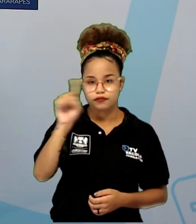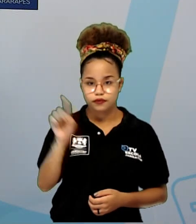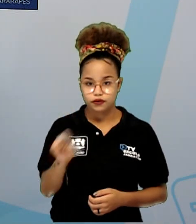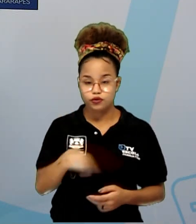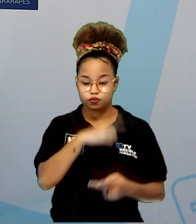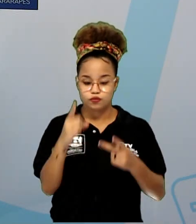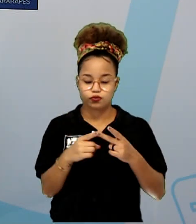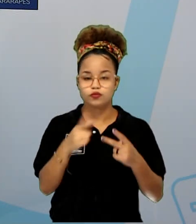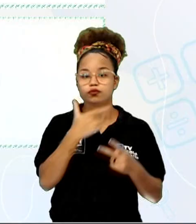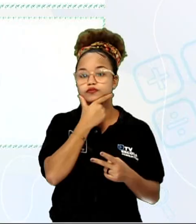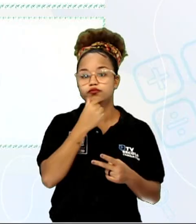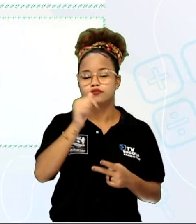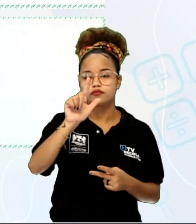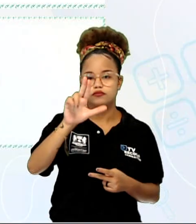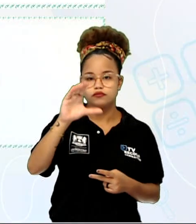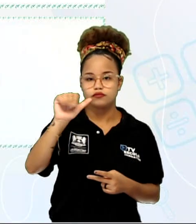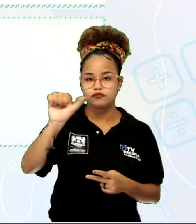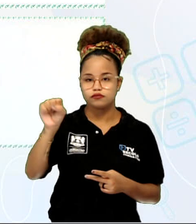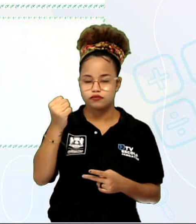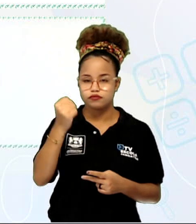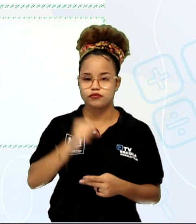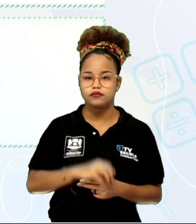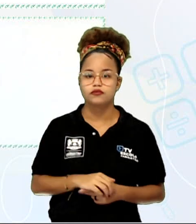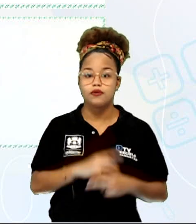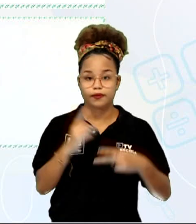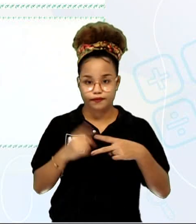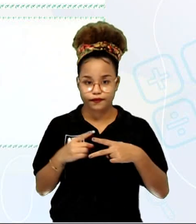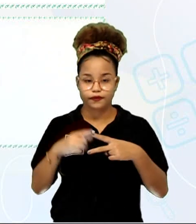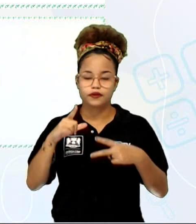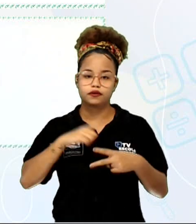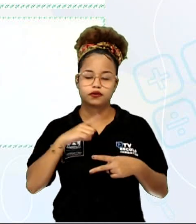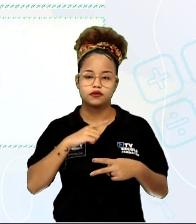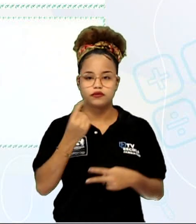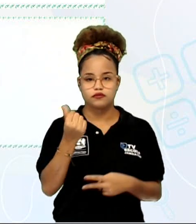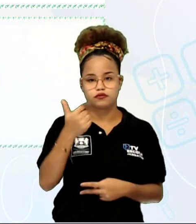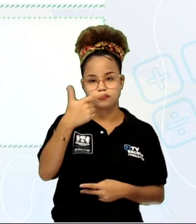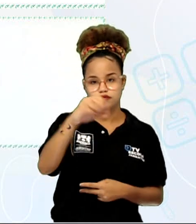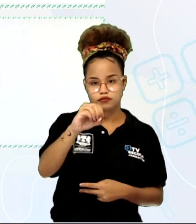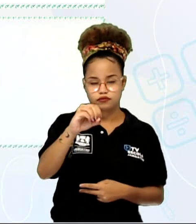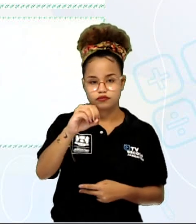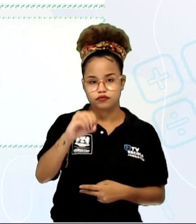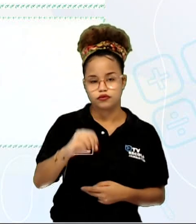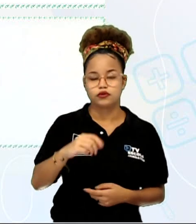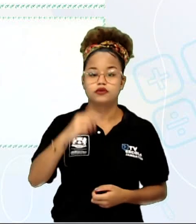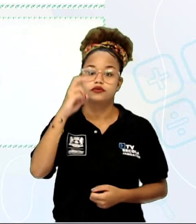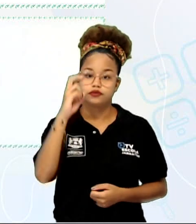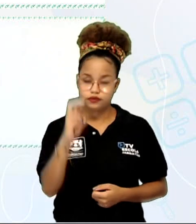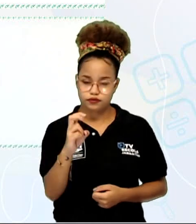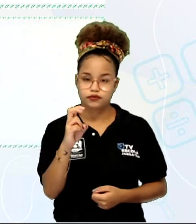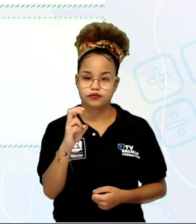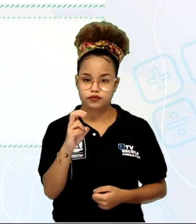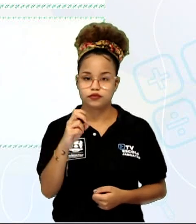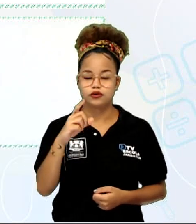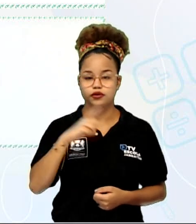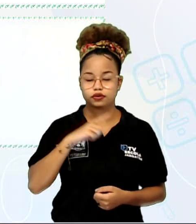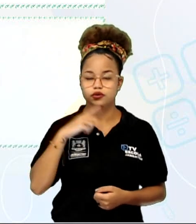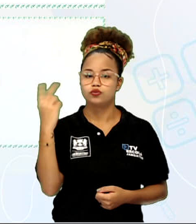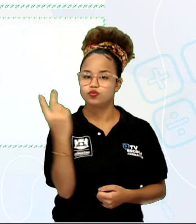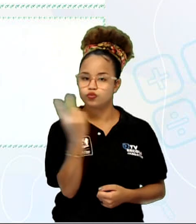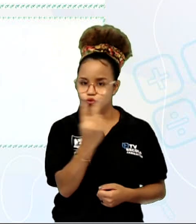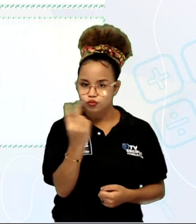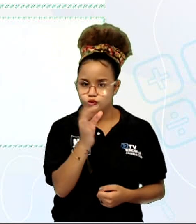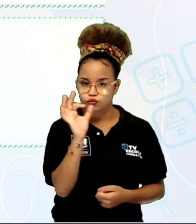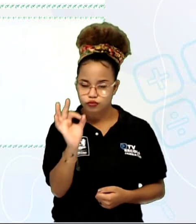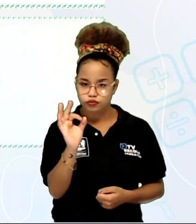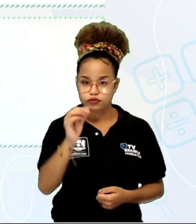Lucas. Olha só, Beatriz tem uma nota de 20, tem uma nota de 5 e tem duas